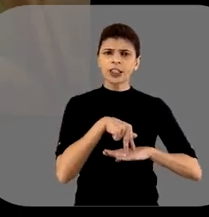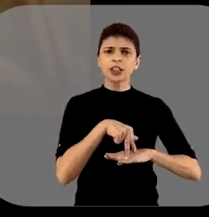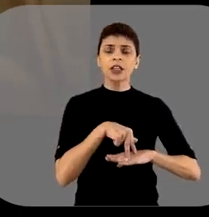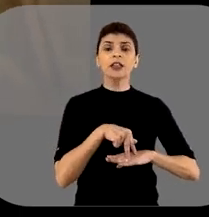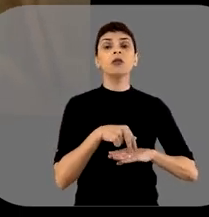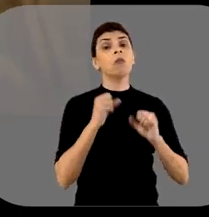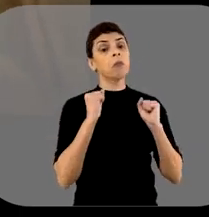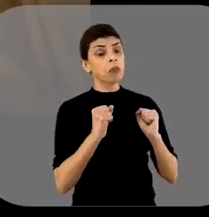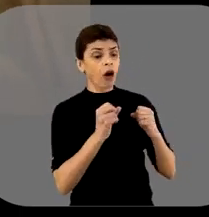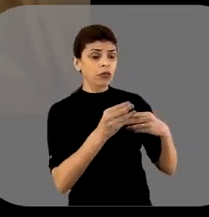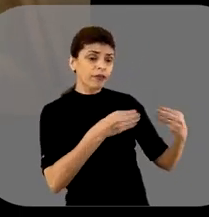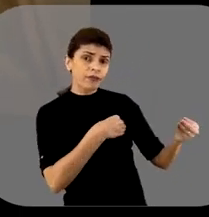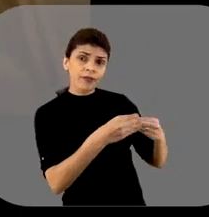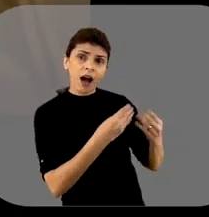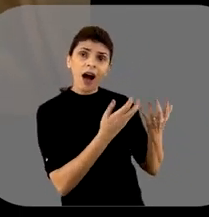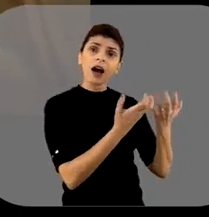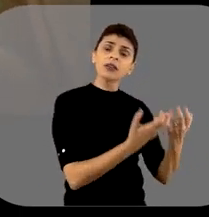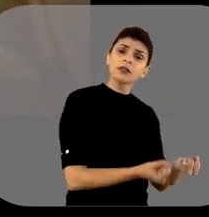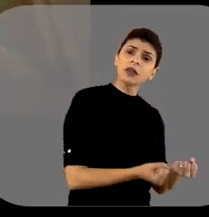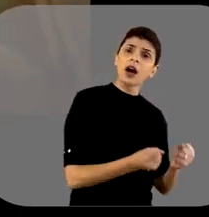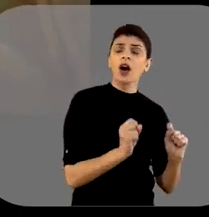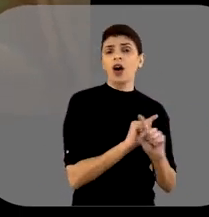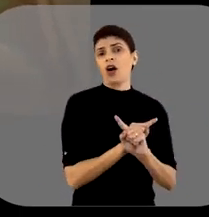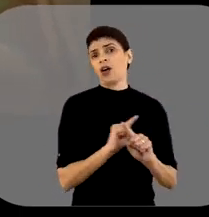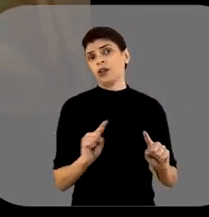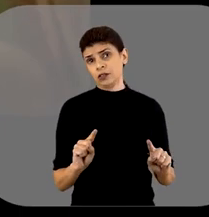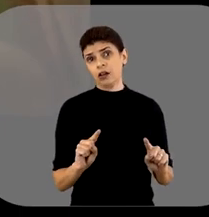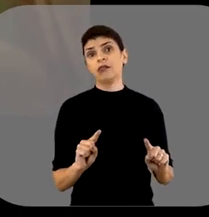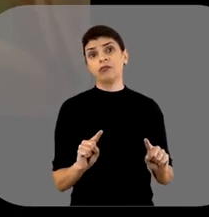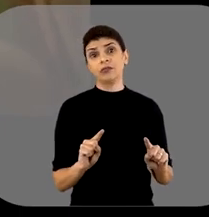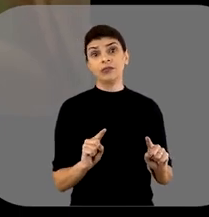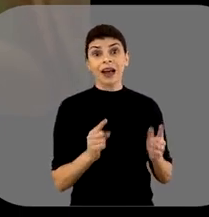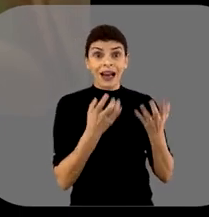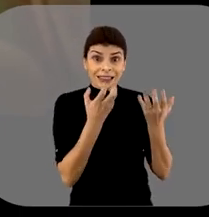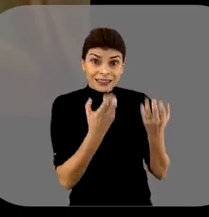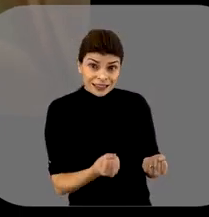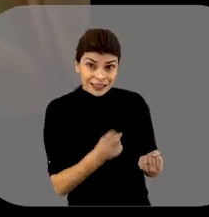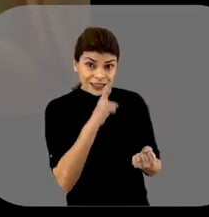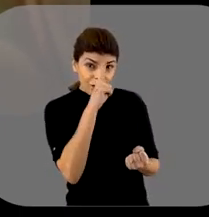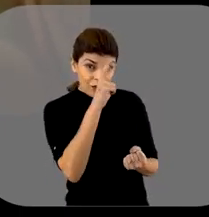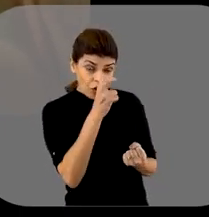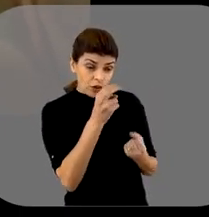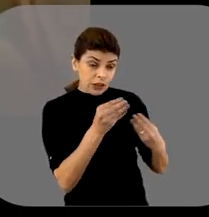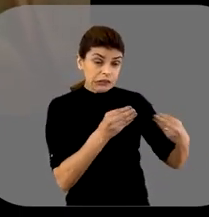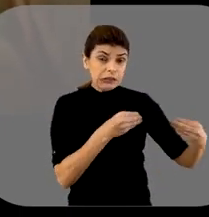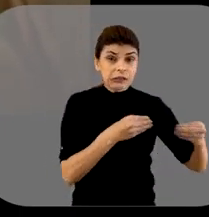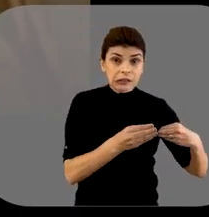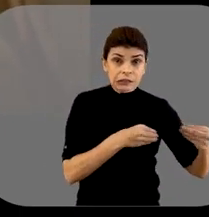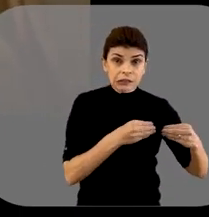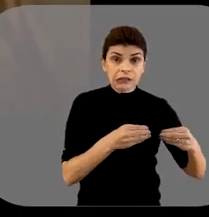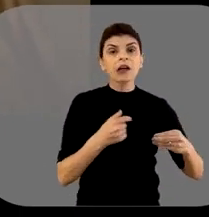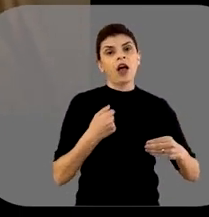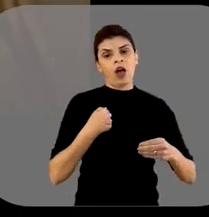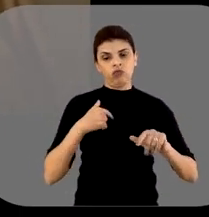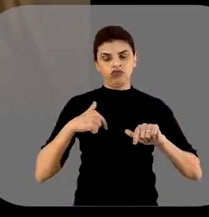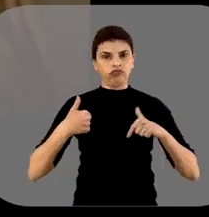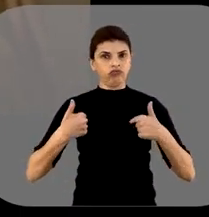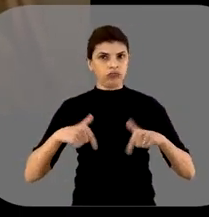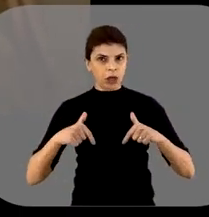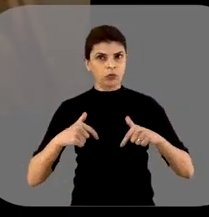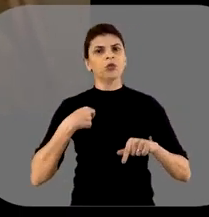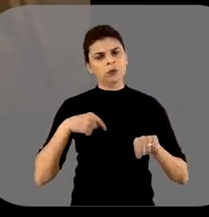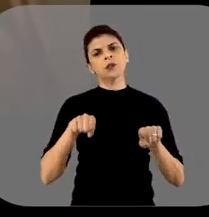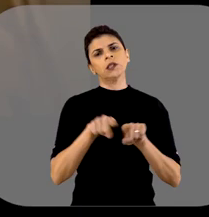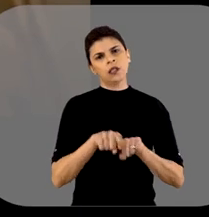nele, ela pode ser acolhida. E no acolher essas forças de resistência, eu enquanto trabalhador,